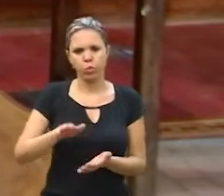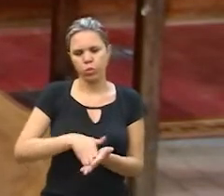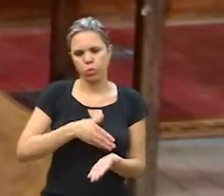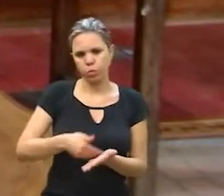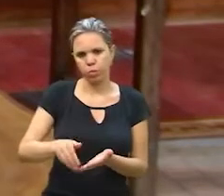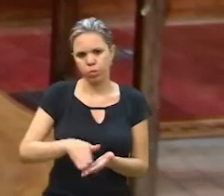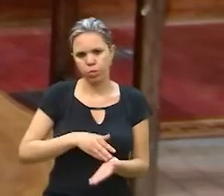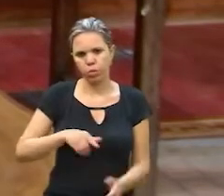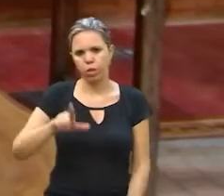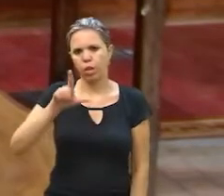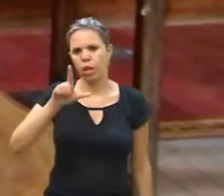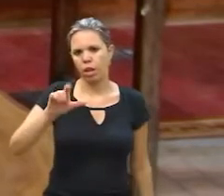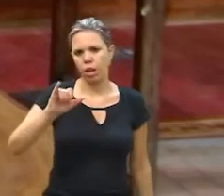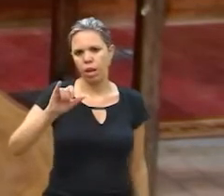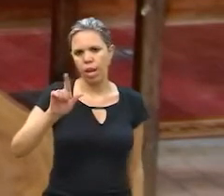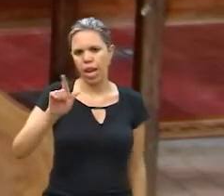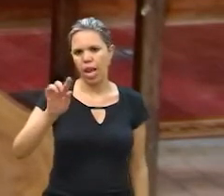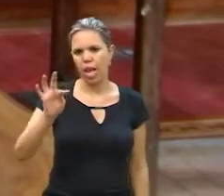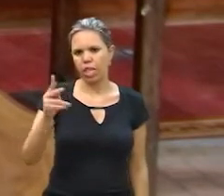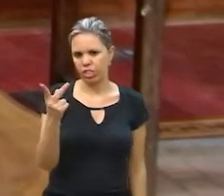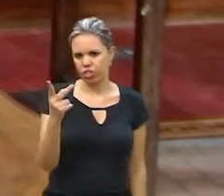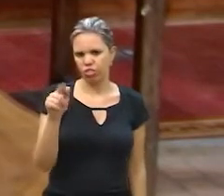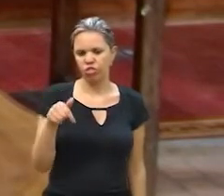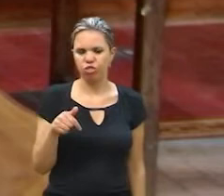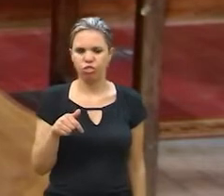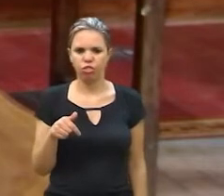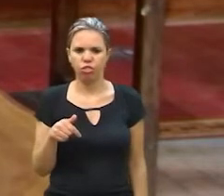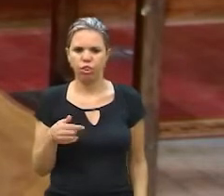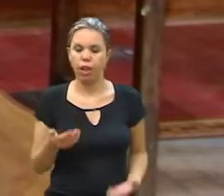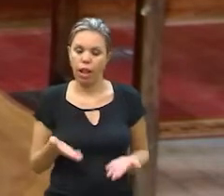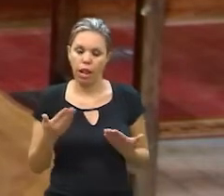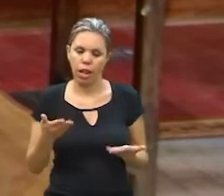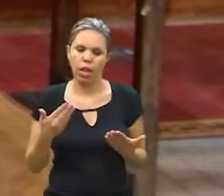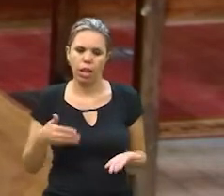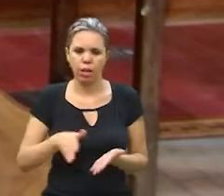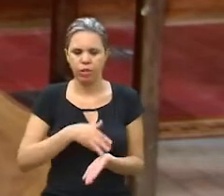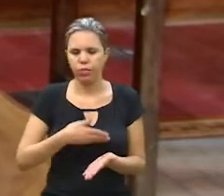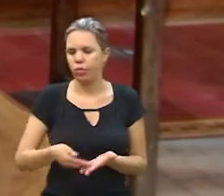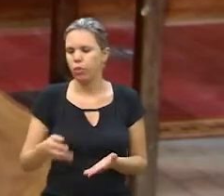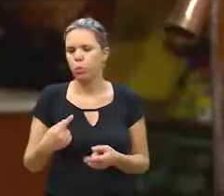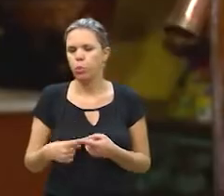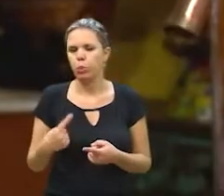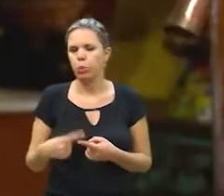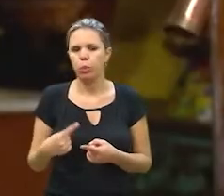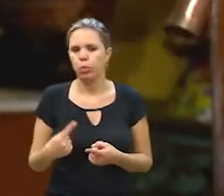margarina light. Light. E por que light?